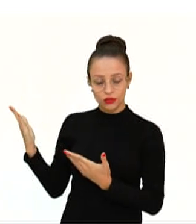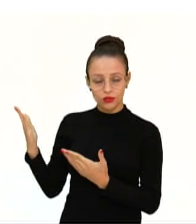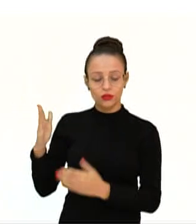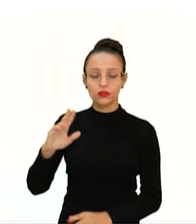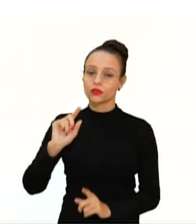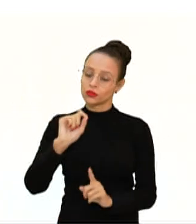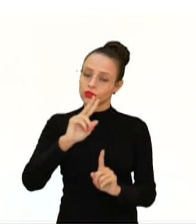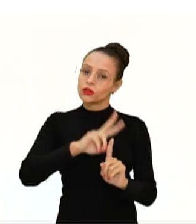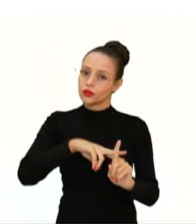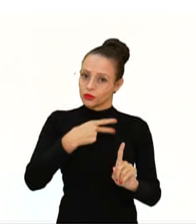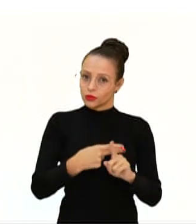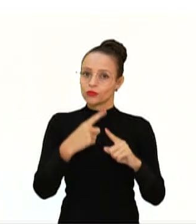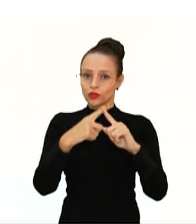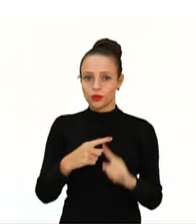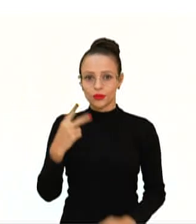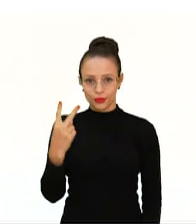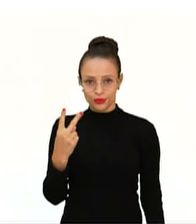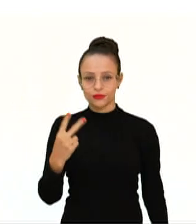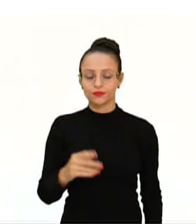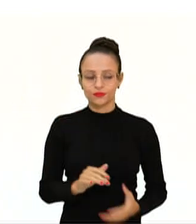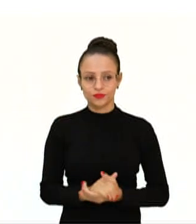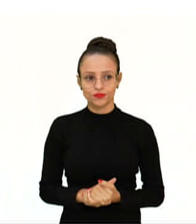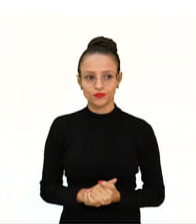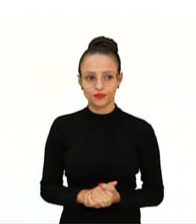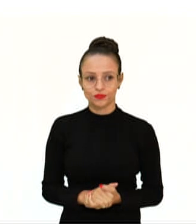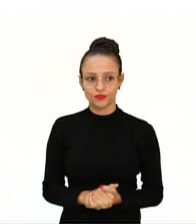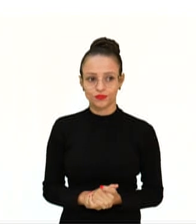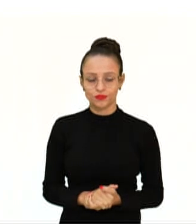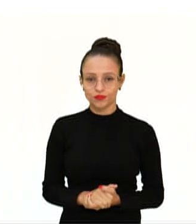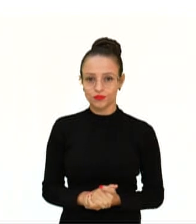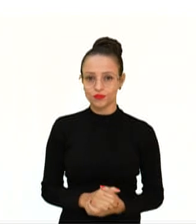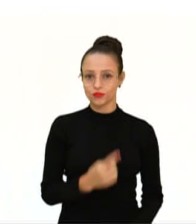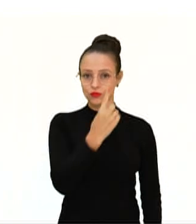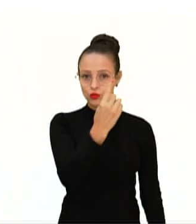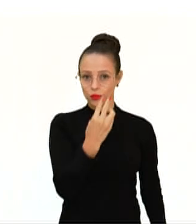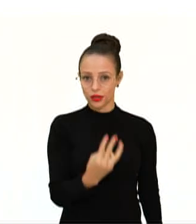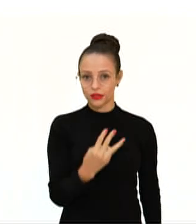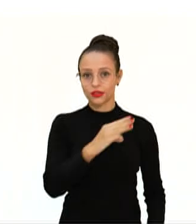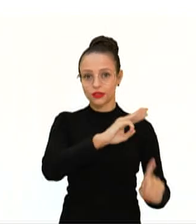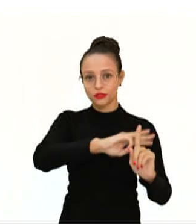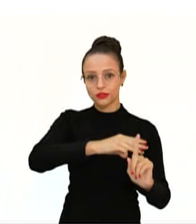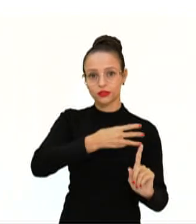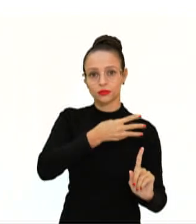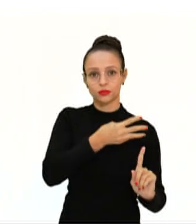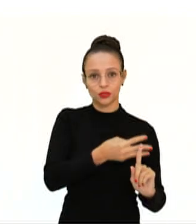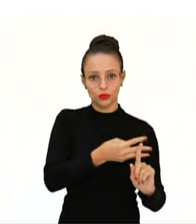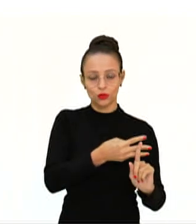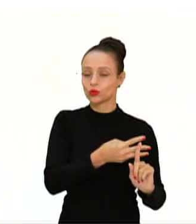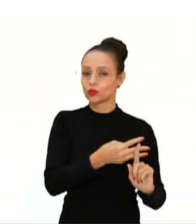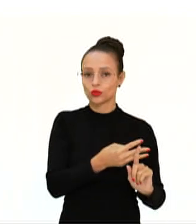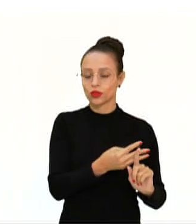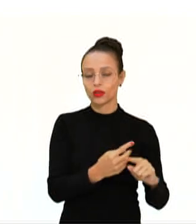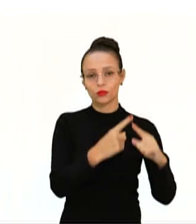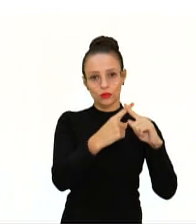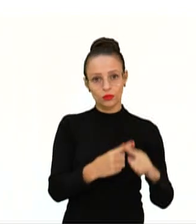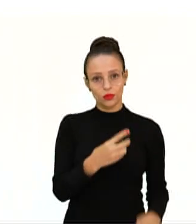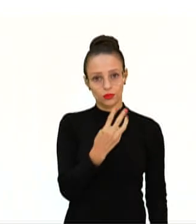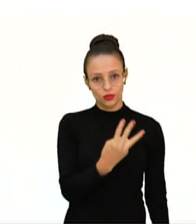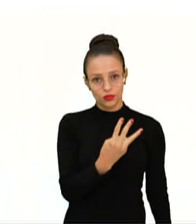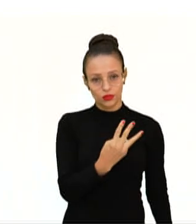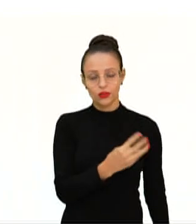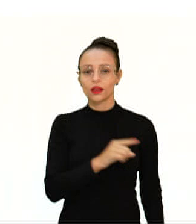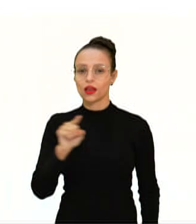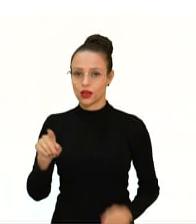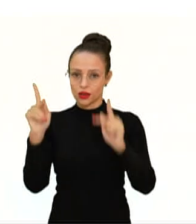dobrar? Multiplicar por 2. De 1 para 3, ele triplicou. Triplicar é multiplicar por 3.